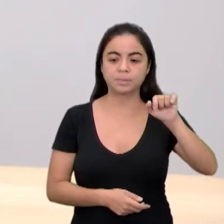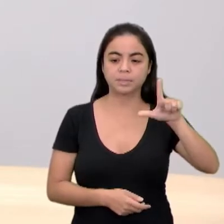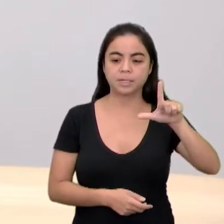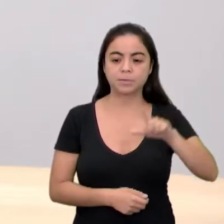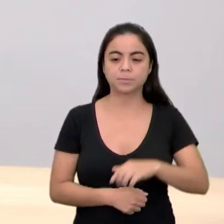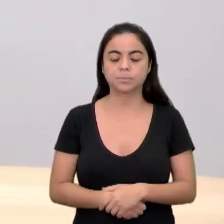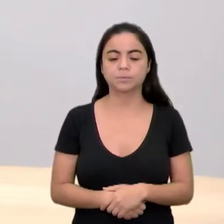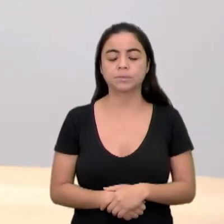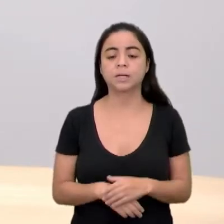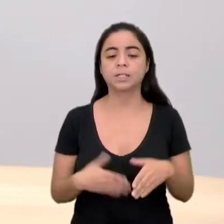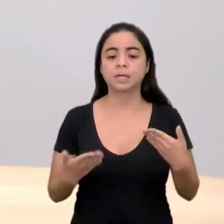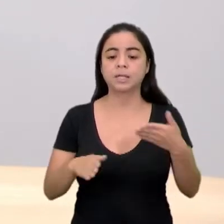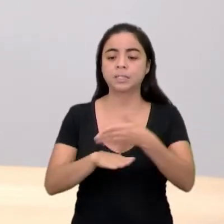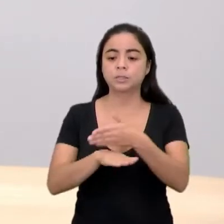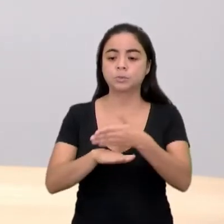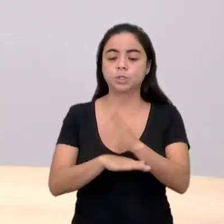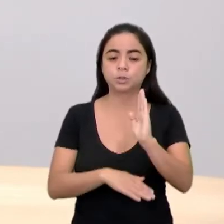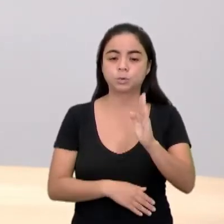faz parte aí